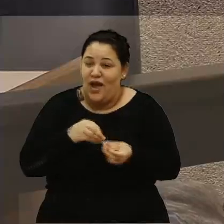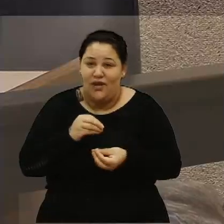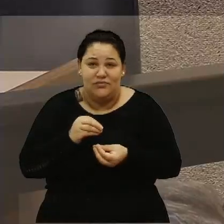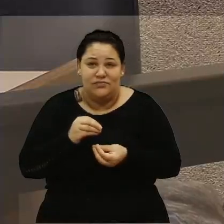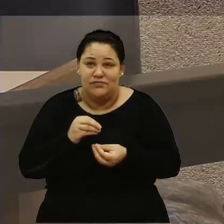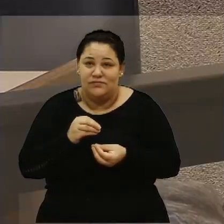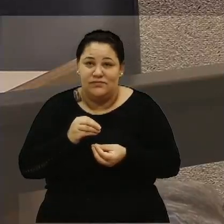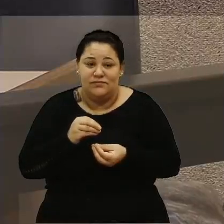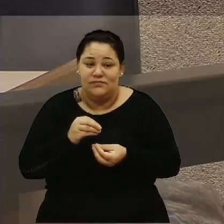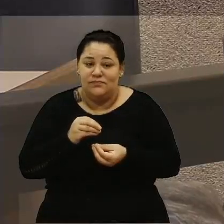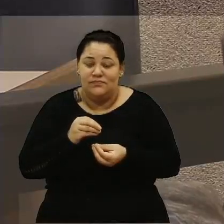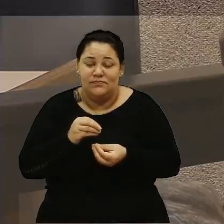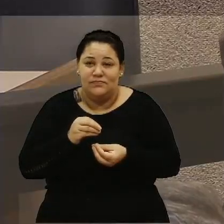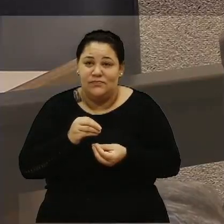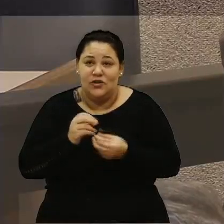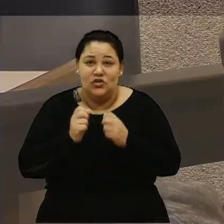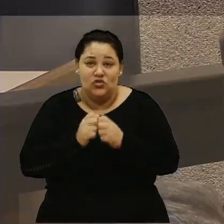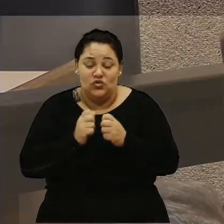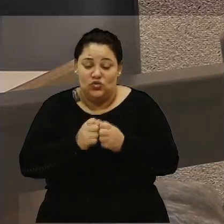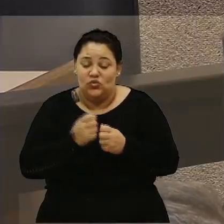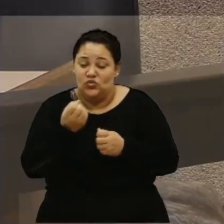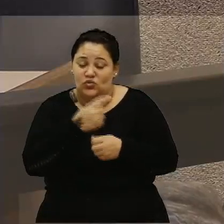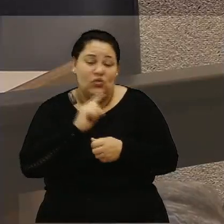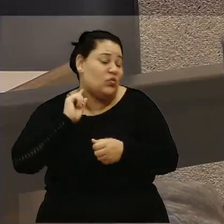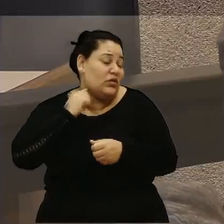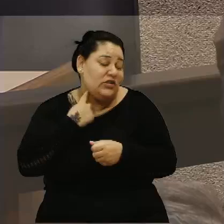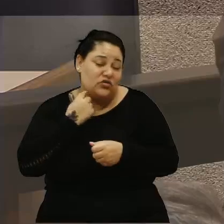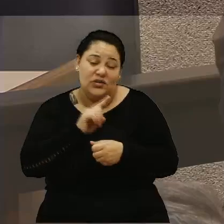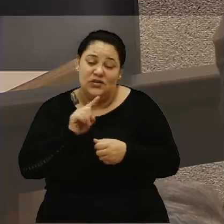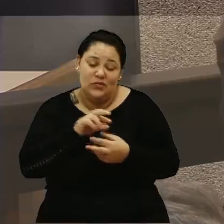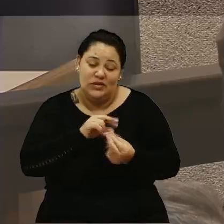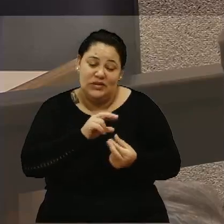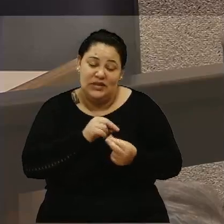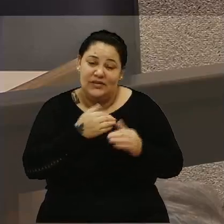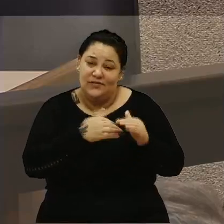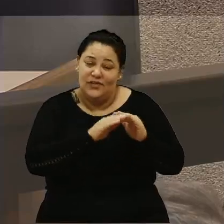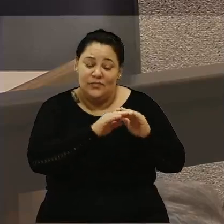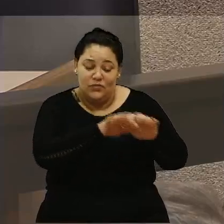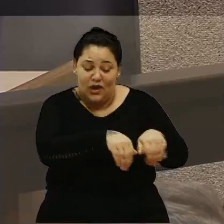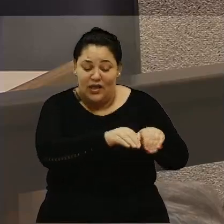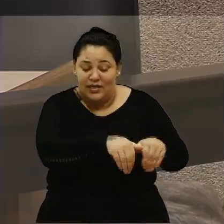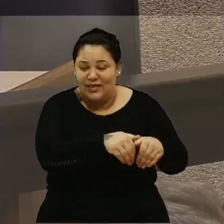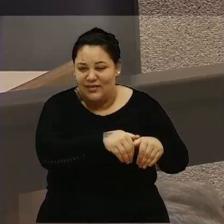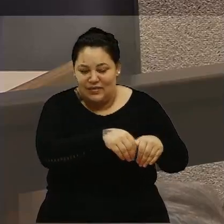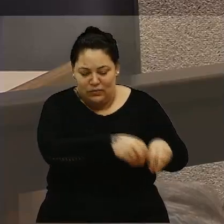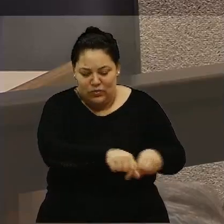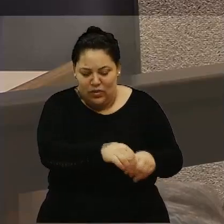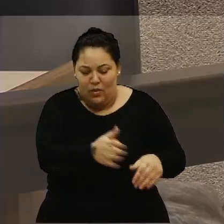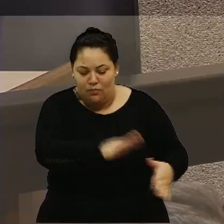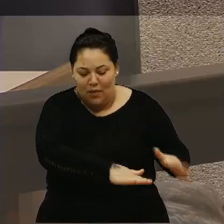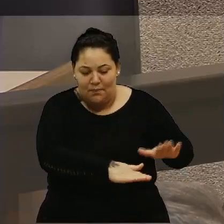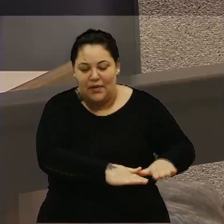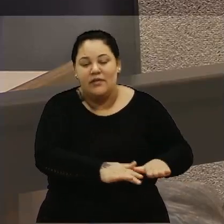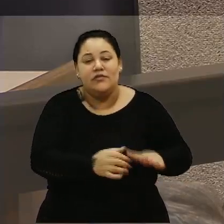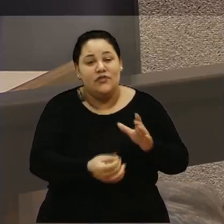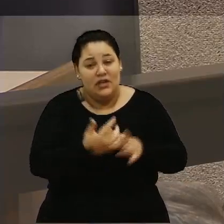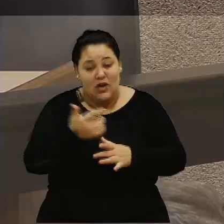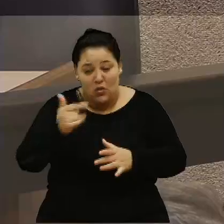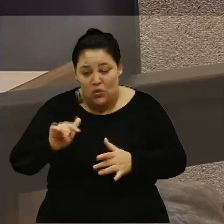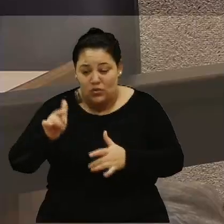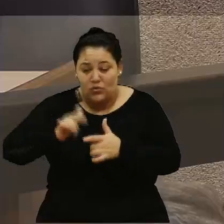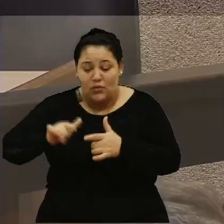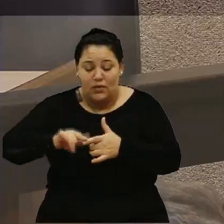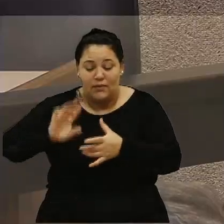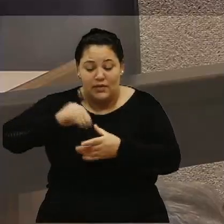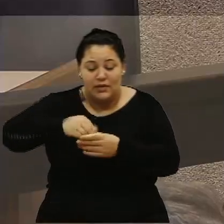com esses rejeitos aí vai para o nosso aterro e aí a gente vai criar um outro problema na nossa cidade. Então, se a